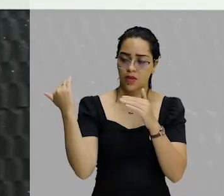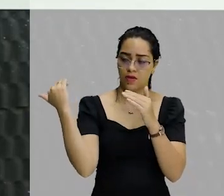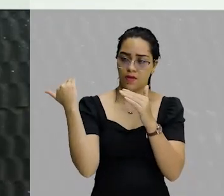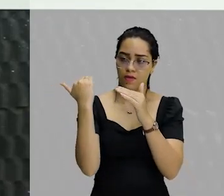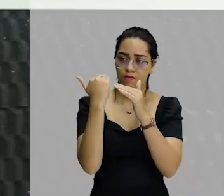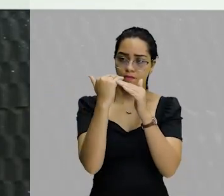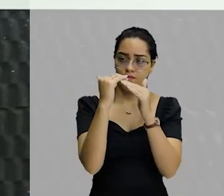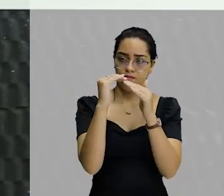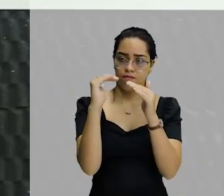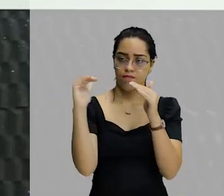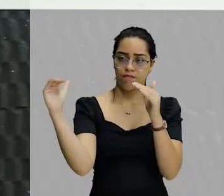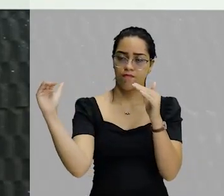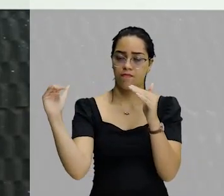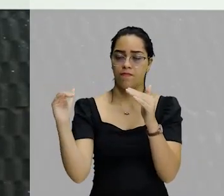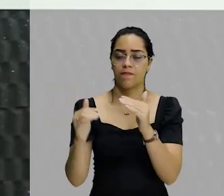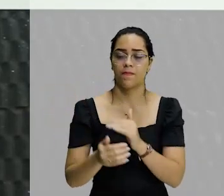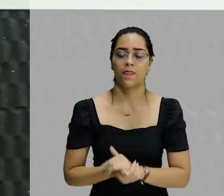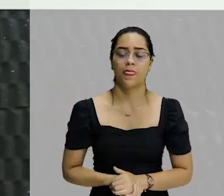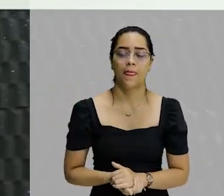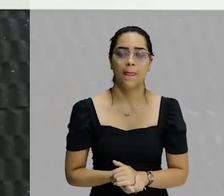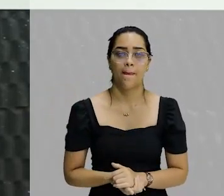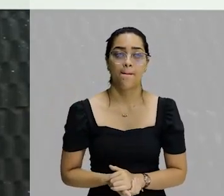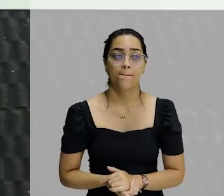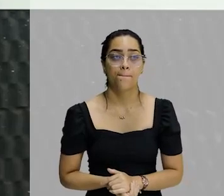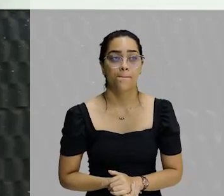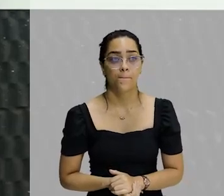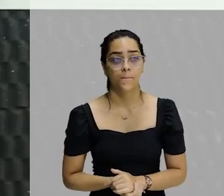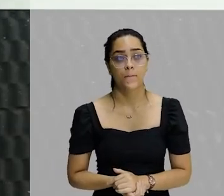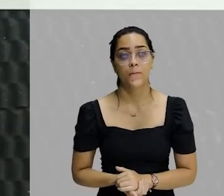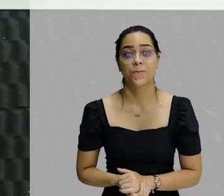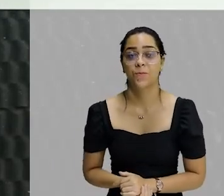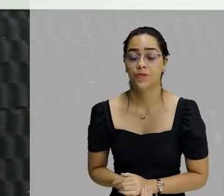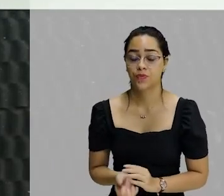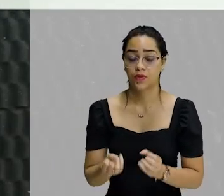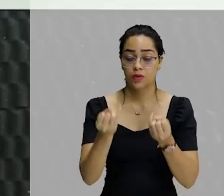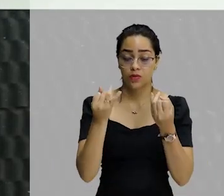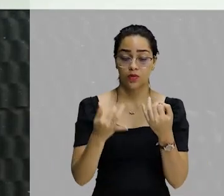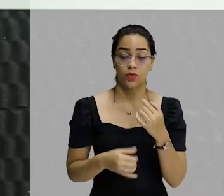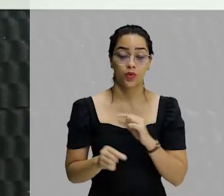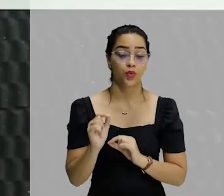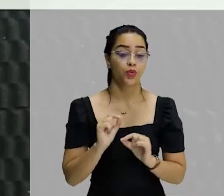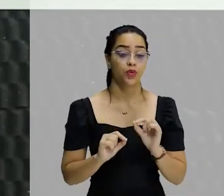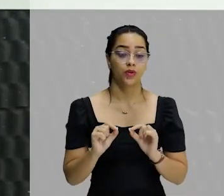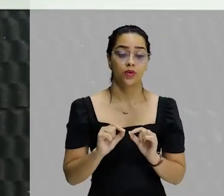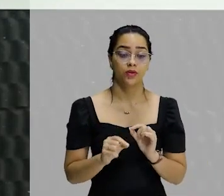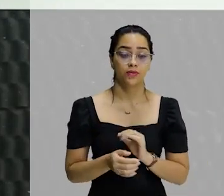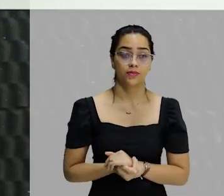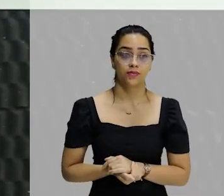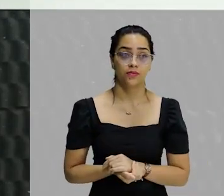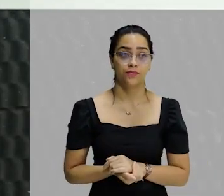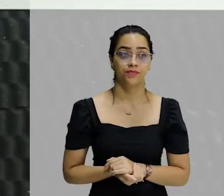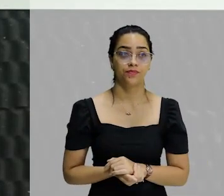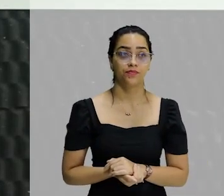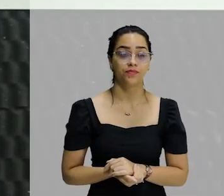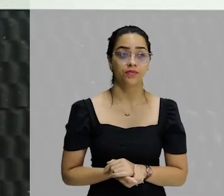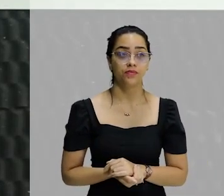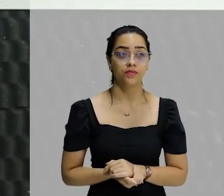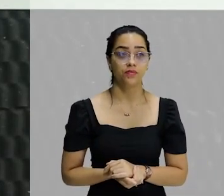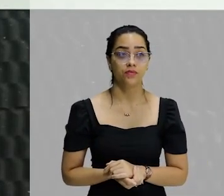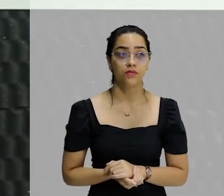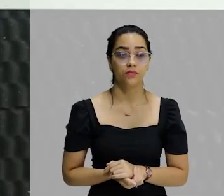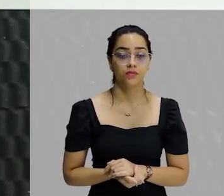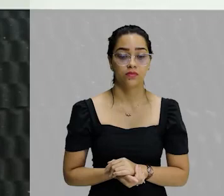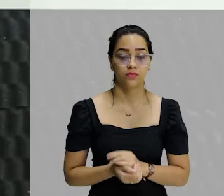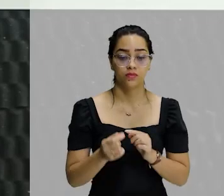fosse um plano que você está passando. Tá? Certo? Então, ele falou que ele faz... secciona e faz